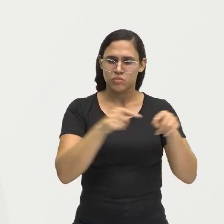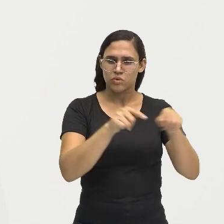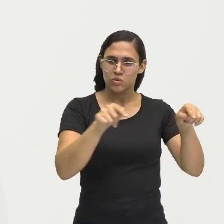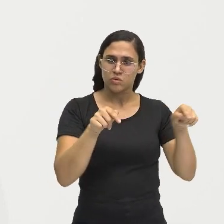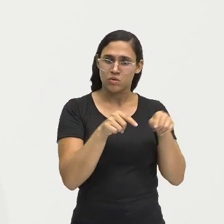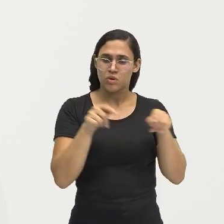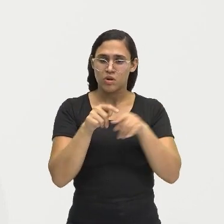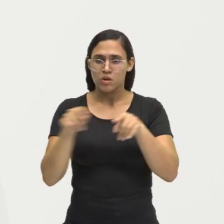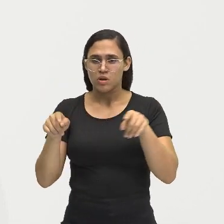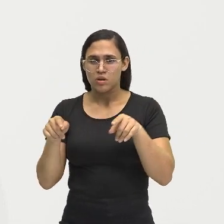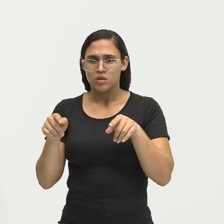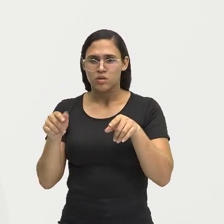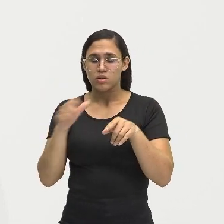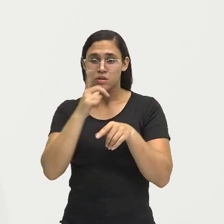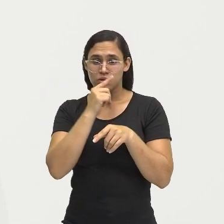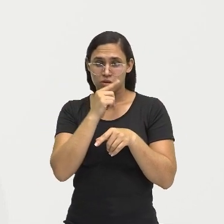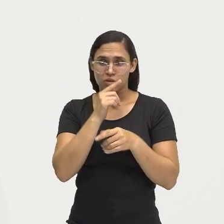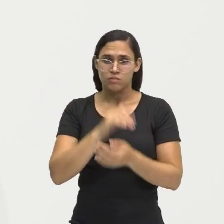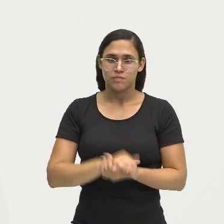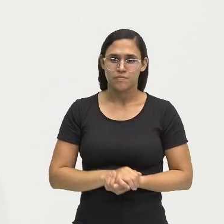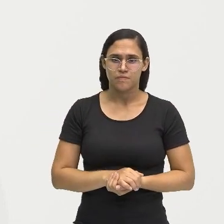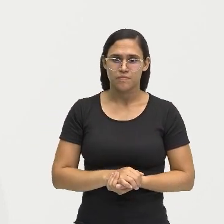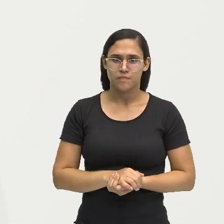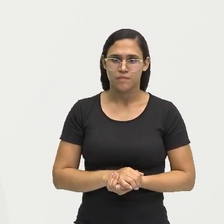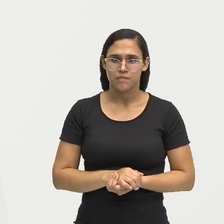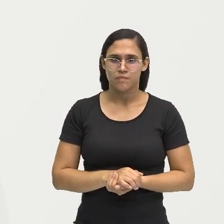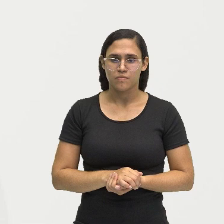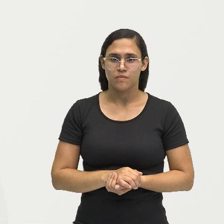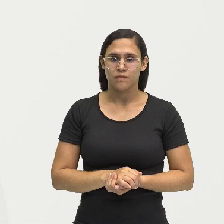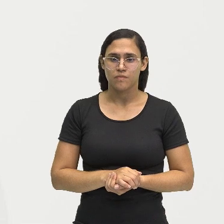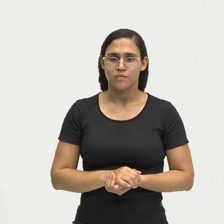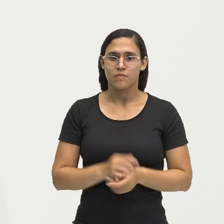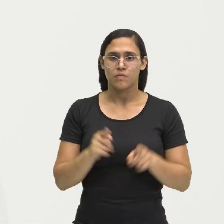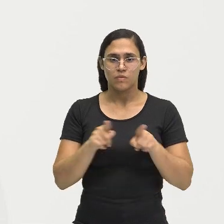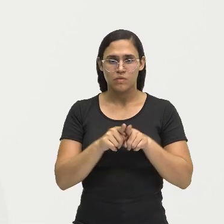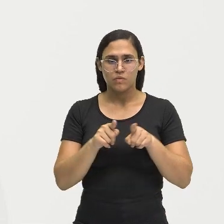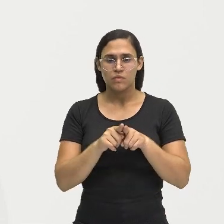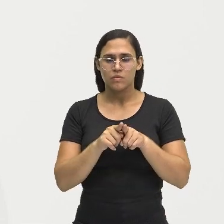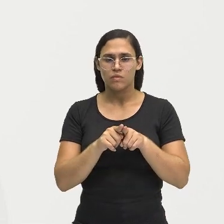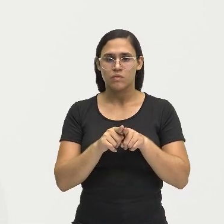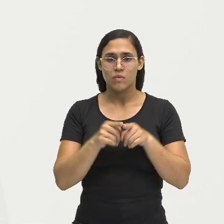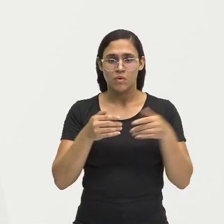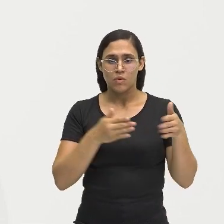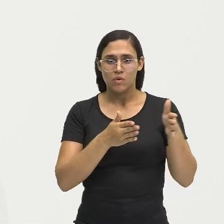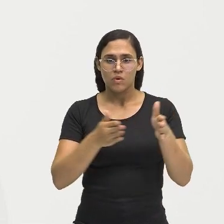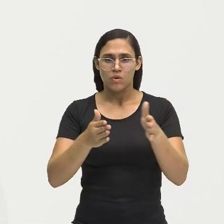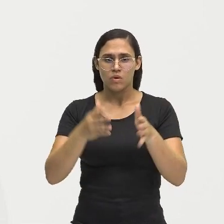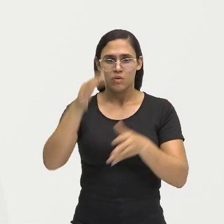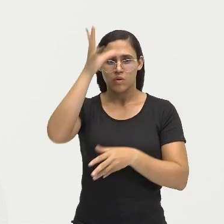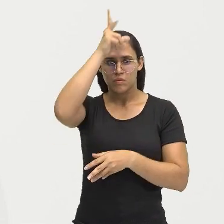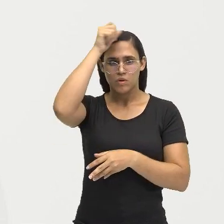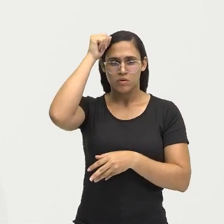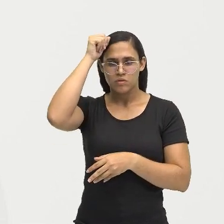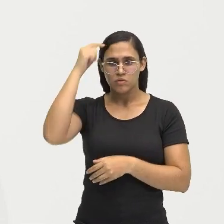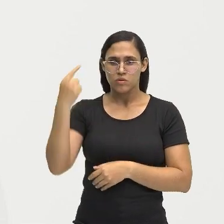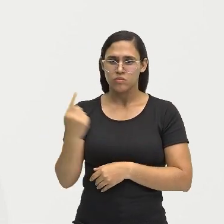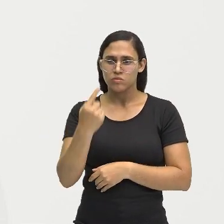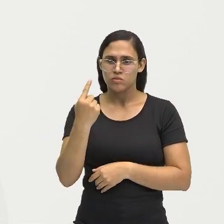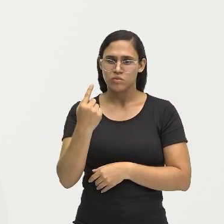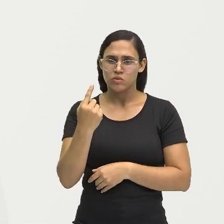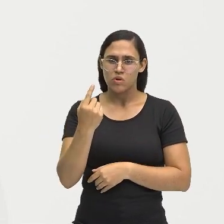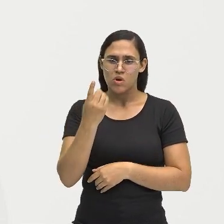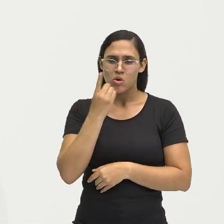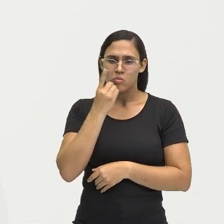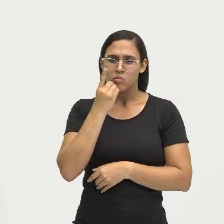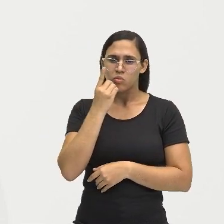gente? E aí, o Rio Amazônico, né? O Rio Amazonas, desculpa, durante um único dia, despeja no